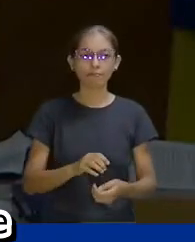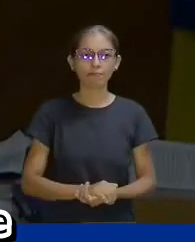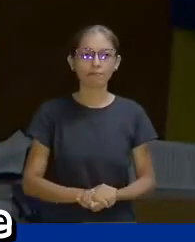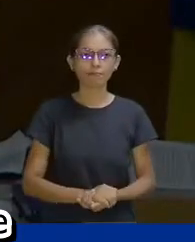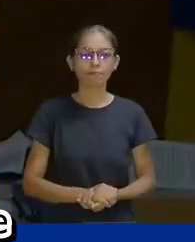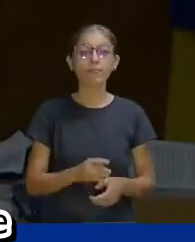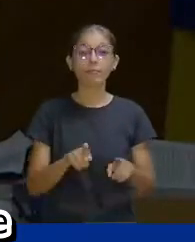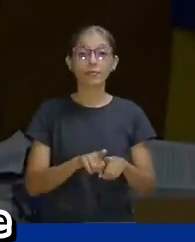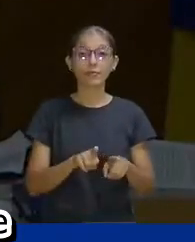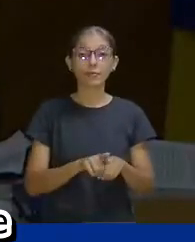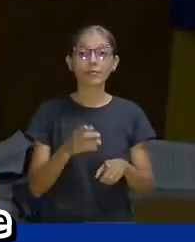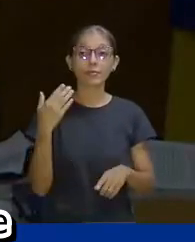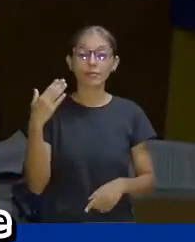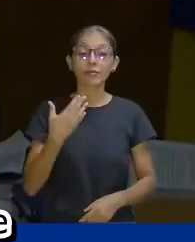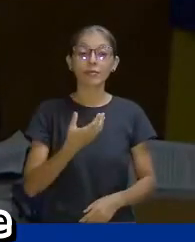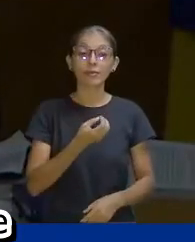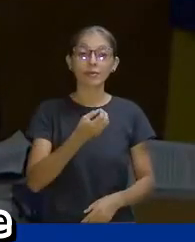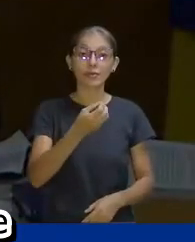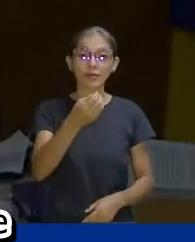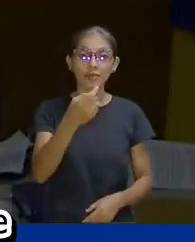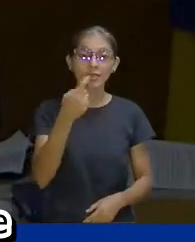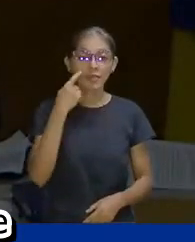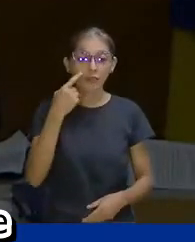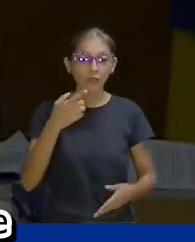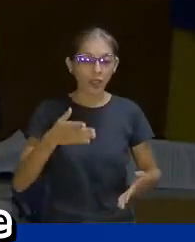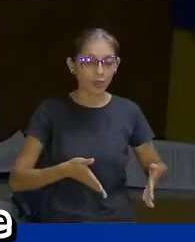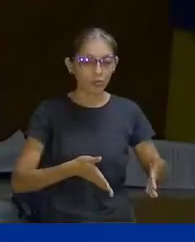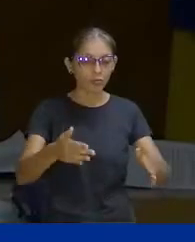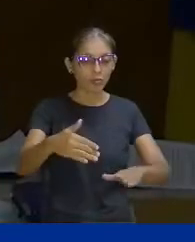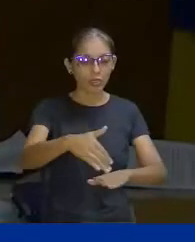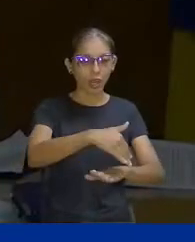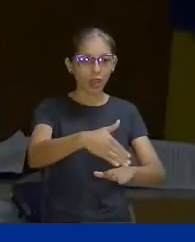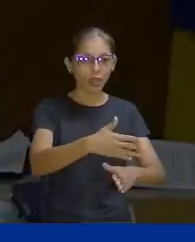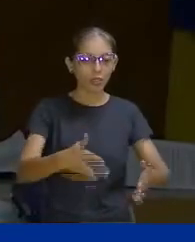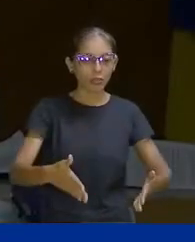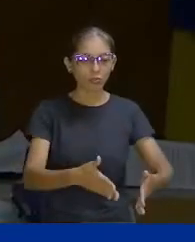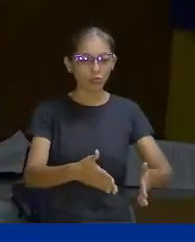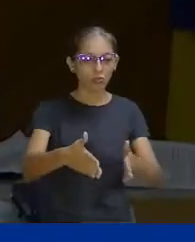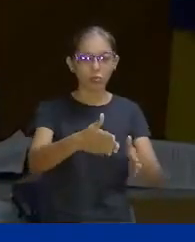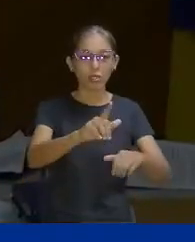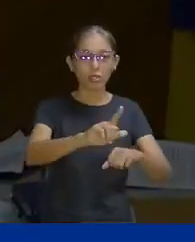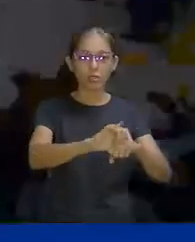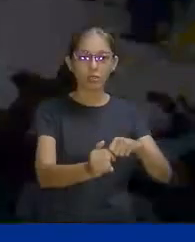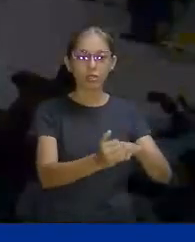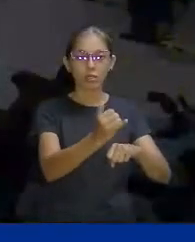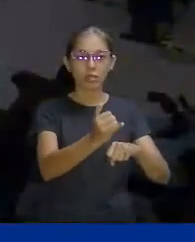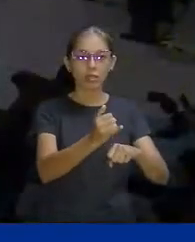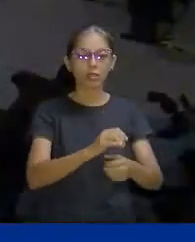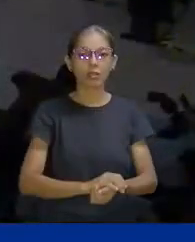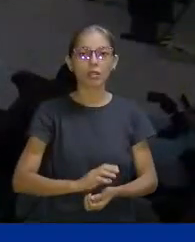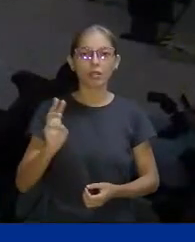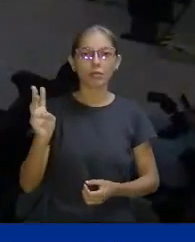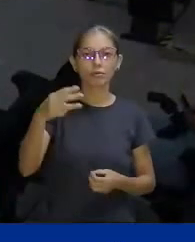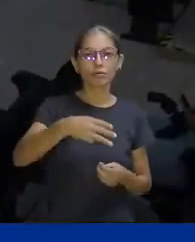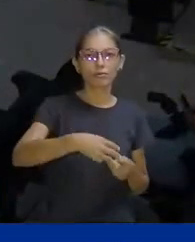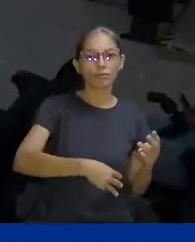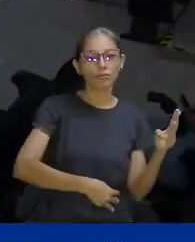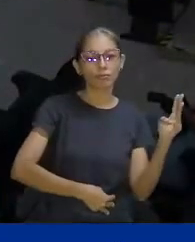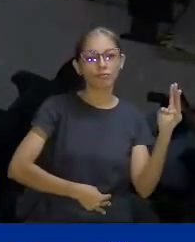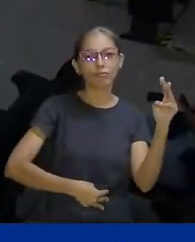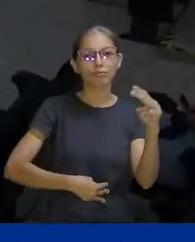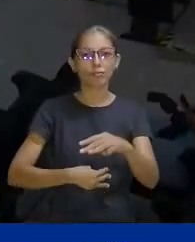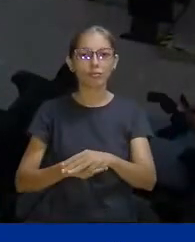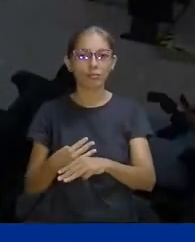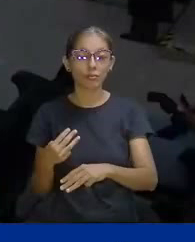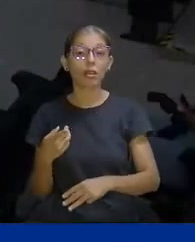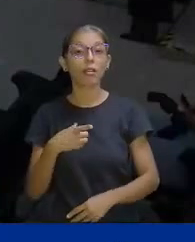preguiça atravessando, Sara, exatamente próximo ali de onde estão fazendo esse manejo florestal, tinha um